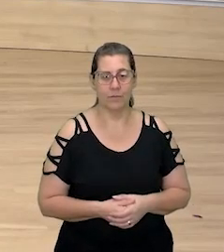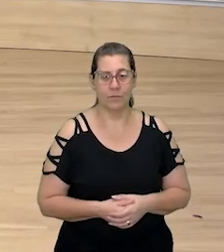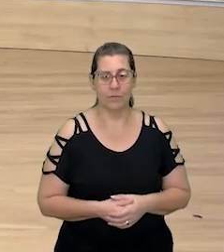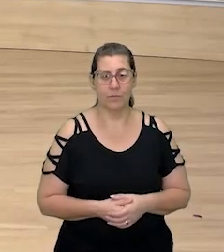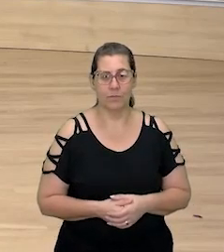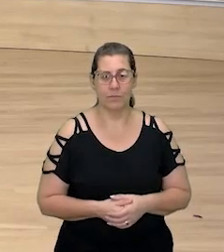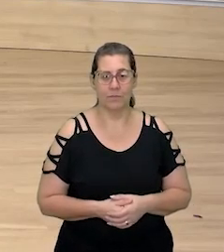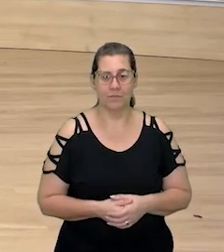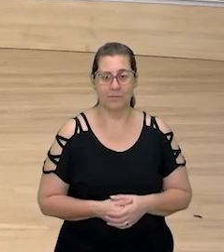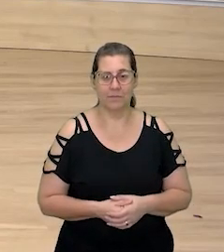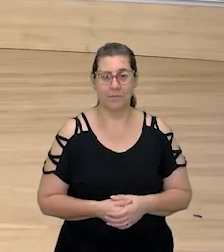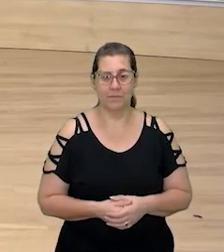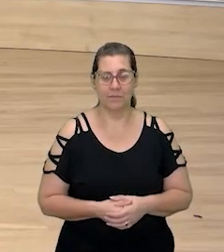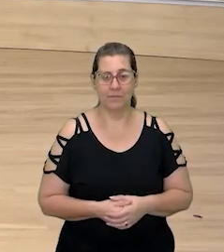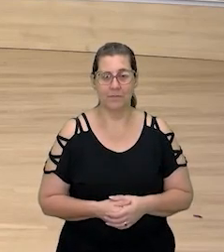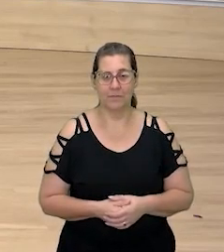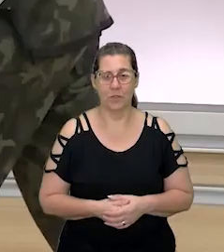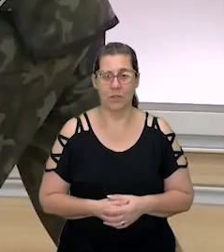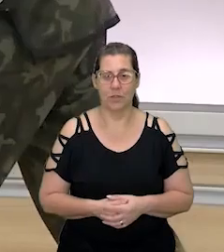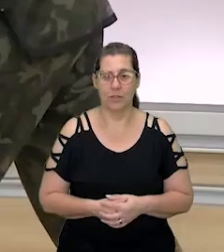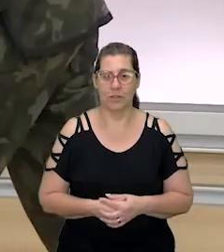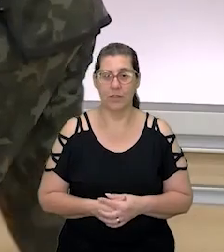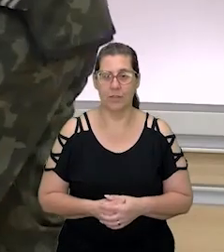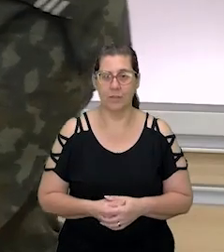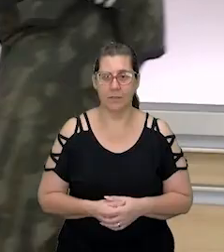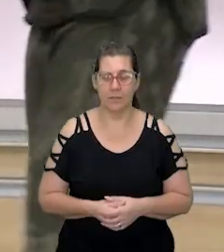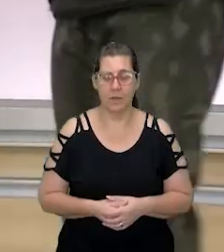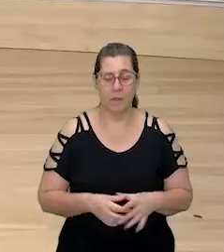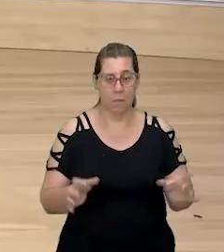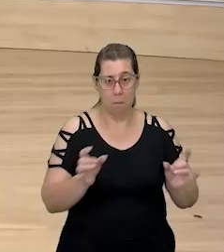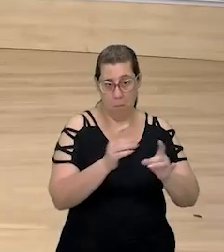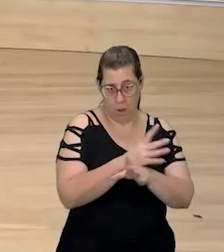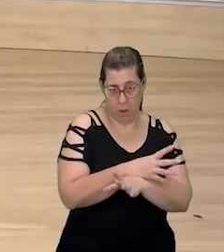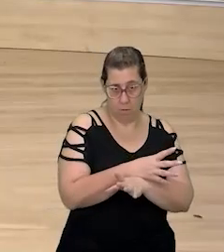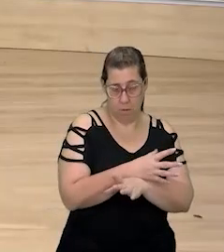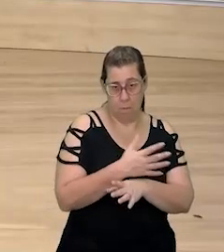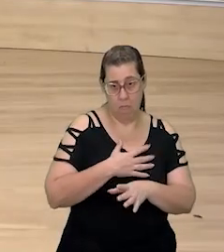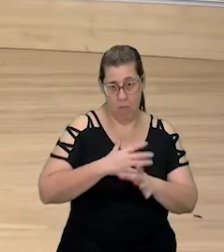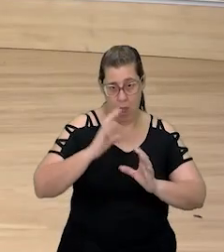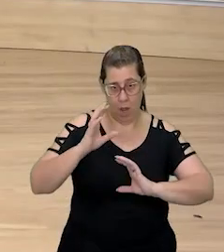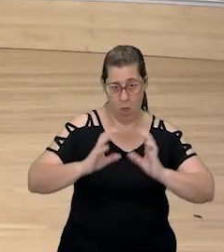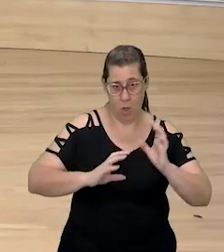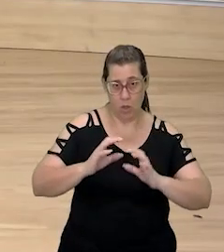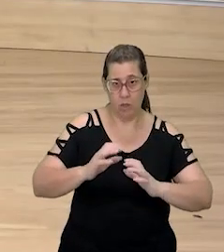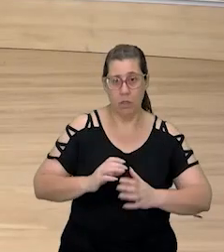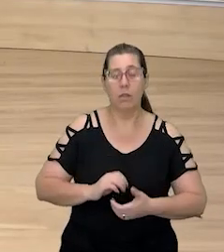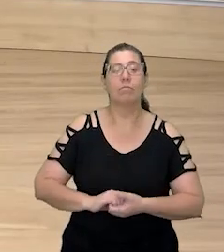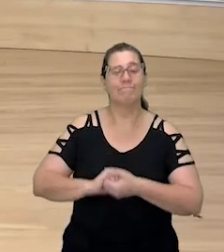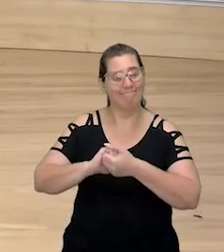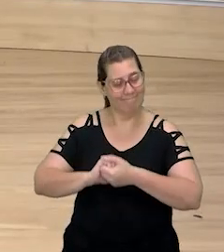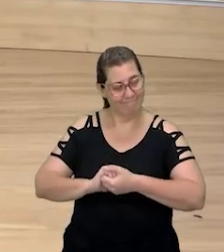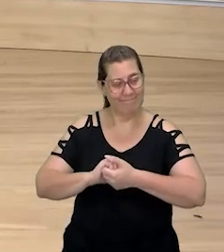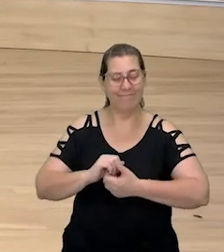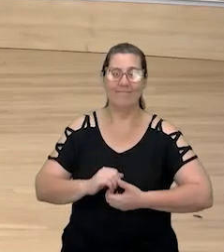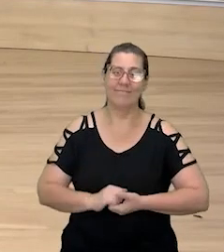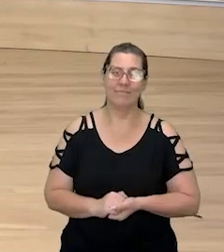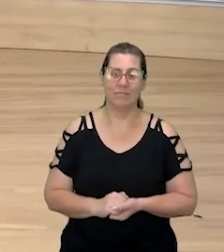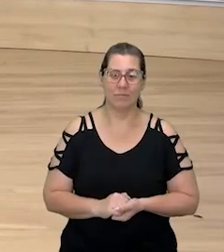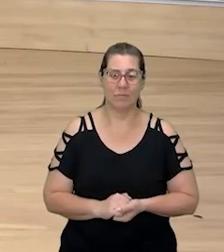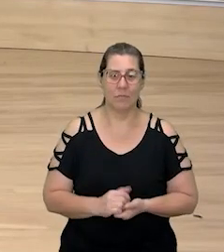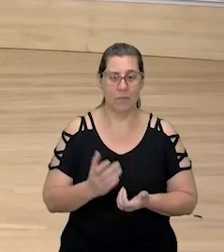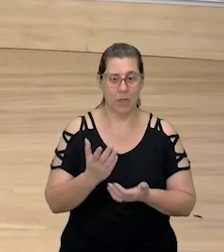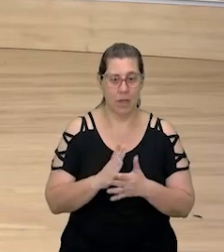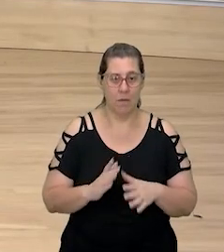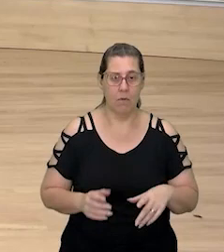gancho, altura do abdômen. Acabou minha batalha. Vim aqui, cumprimentei. Os, acabou o